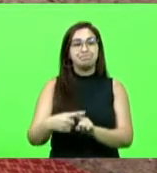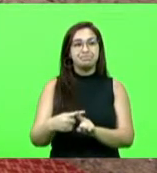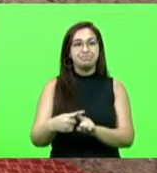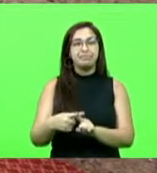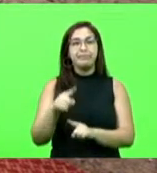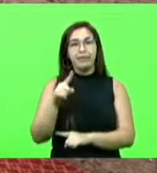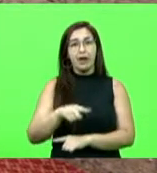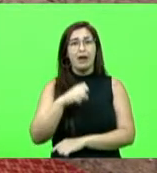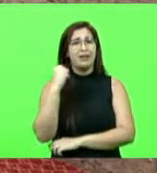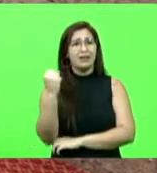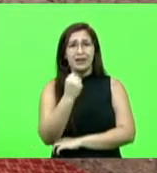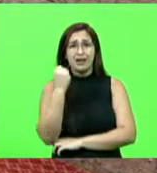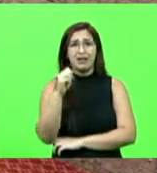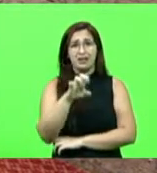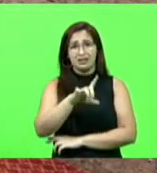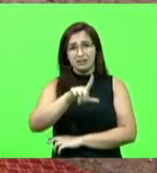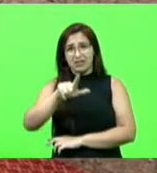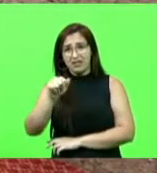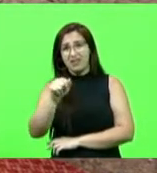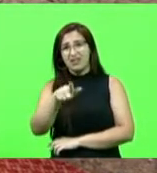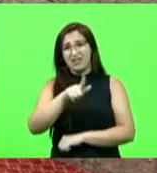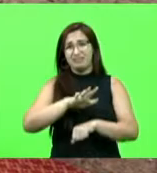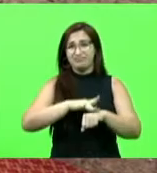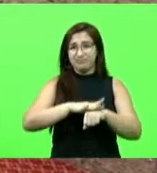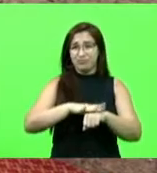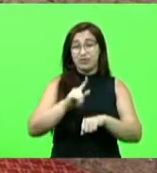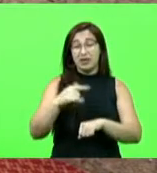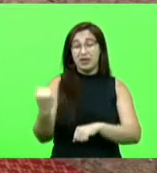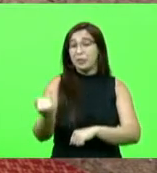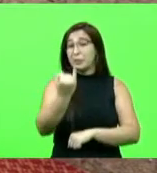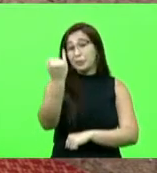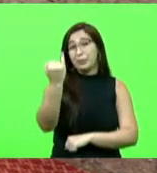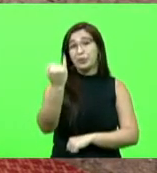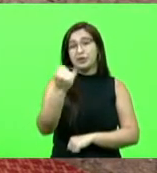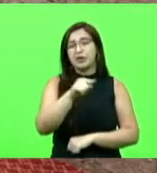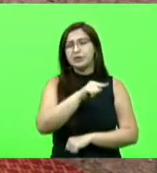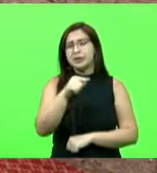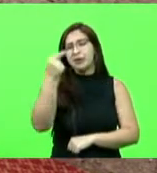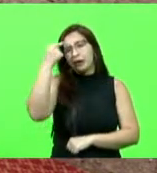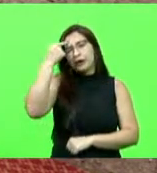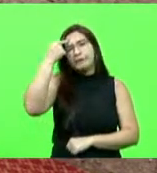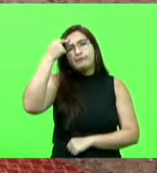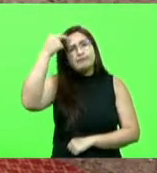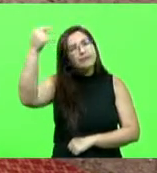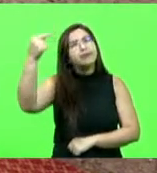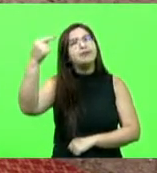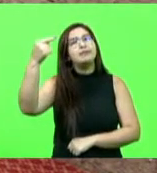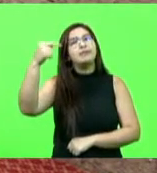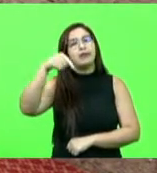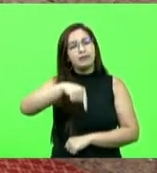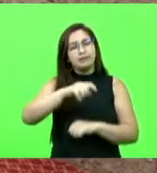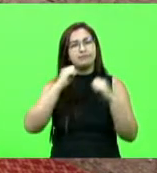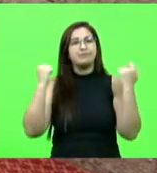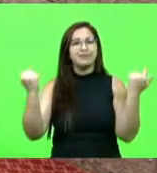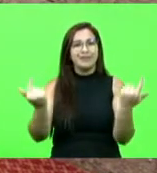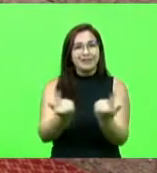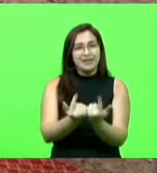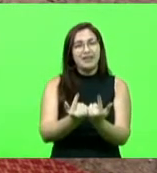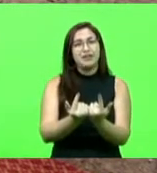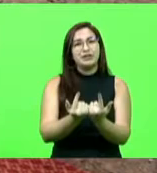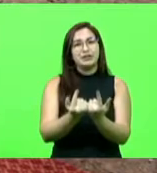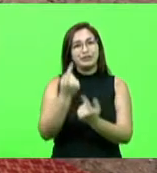muito grave na vida das pessoas e como é importante que elas sejam lembradas por essa casa com esse dia